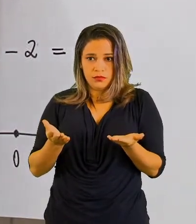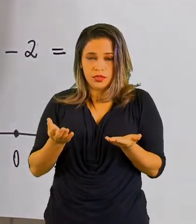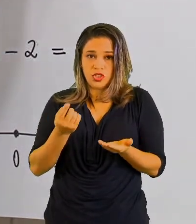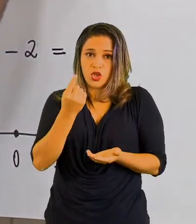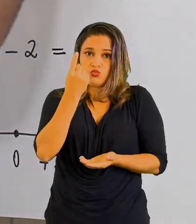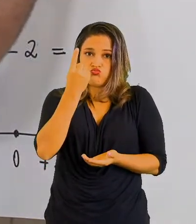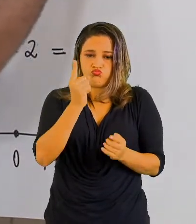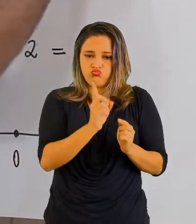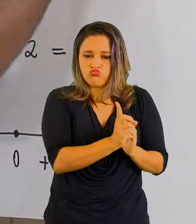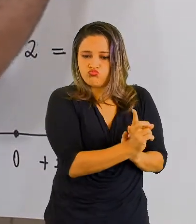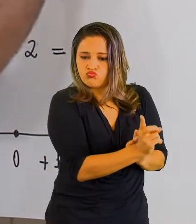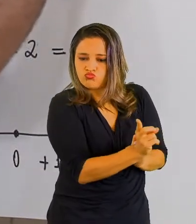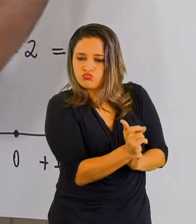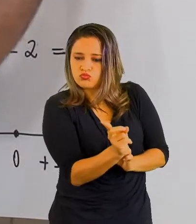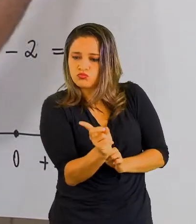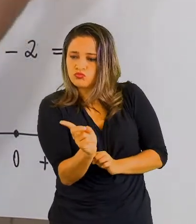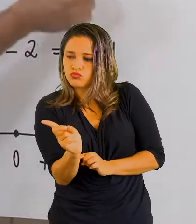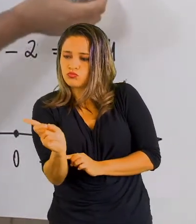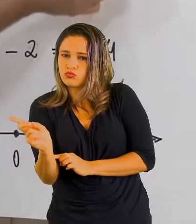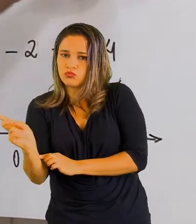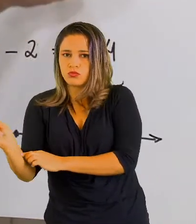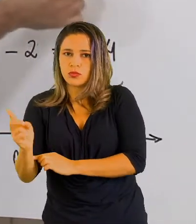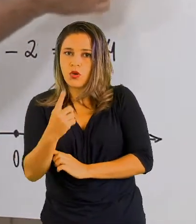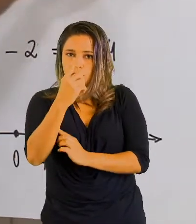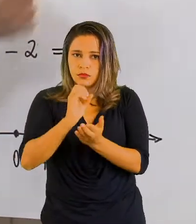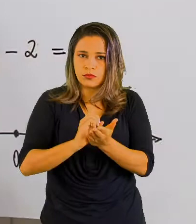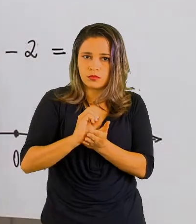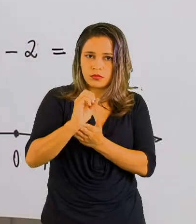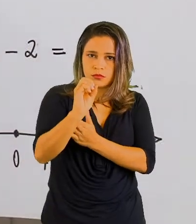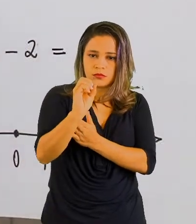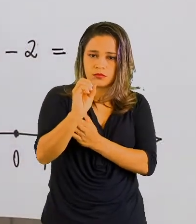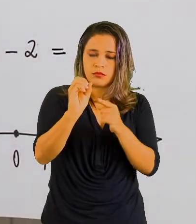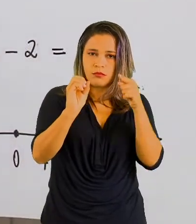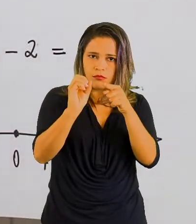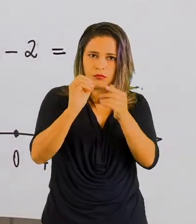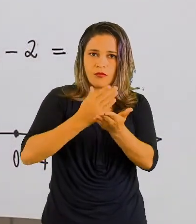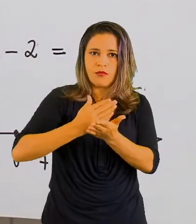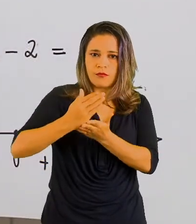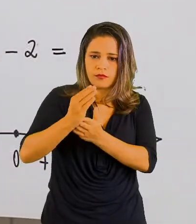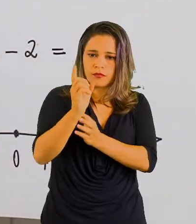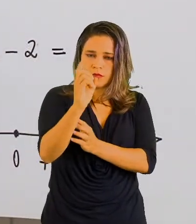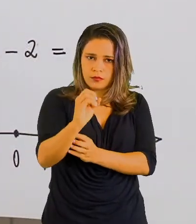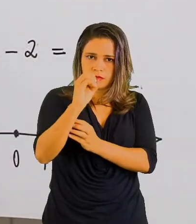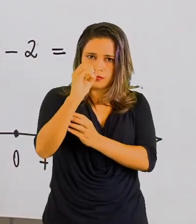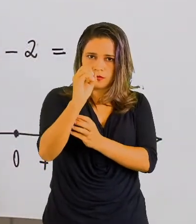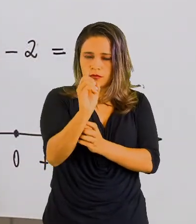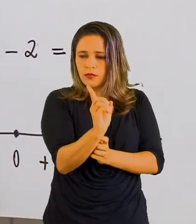deslocamento da origem até a abscissa 4. Tudo bem?